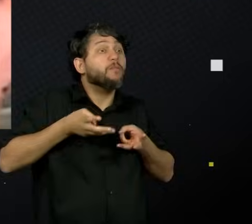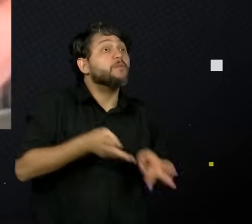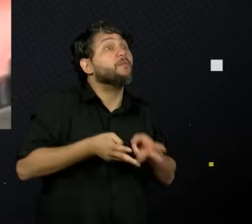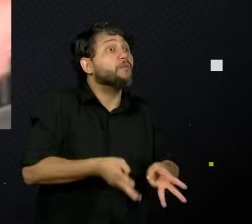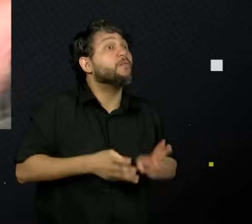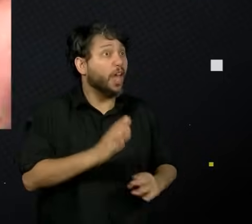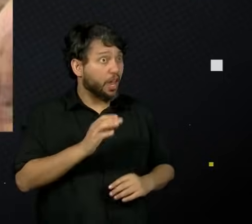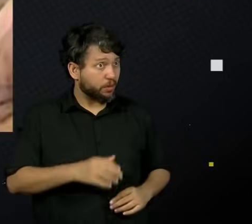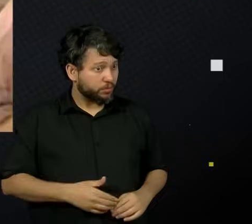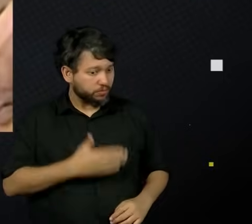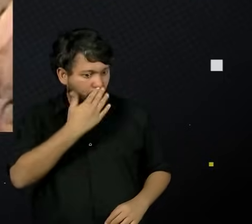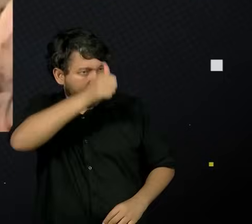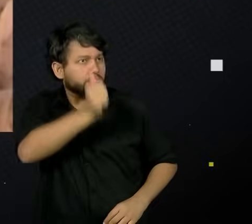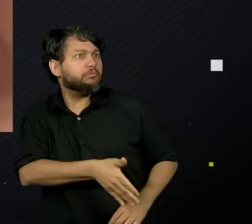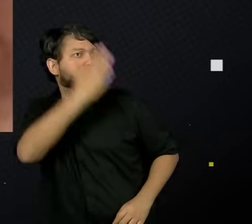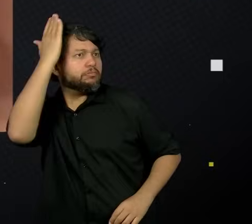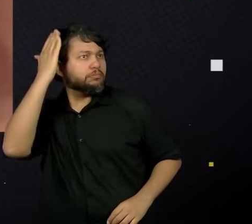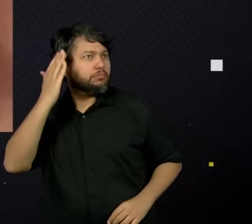mulher rameira.